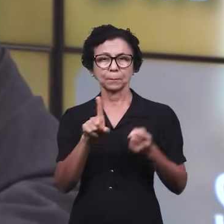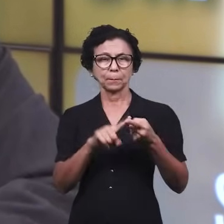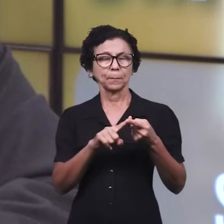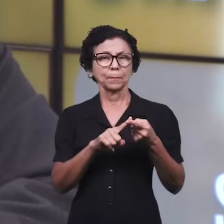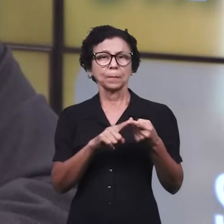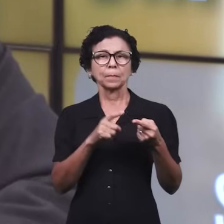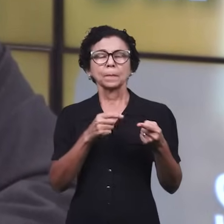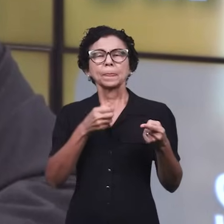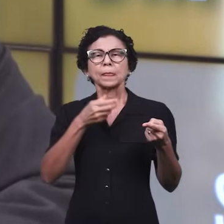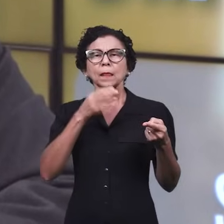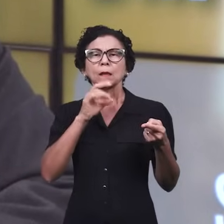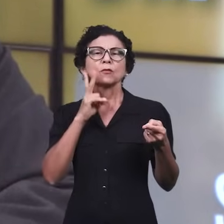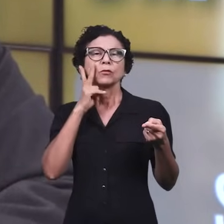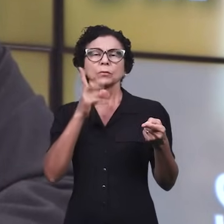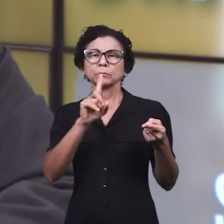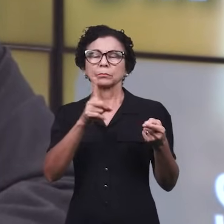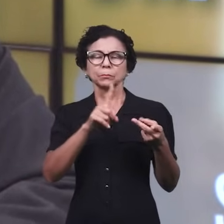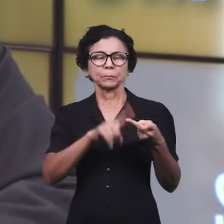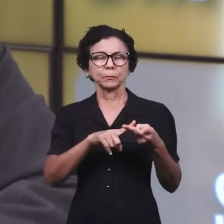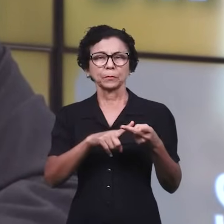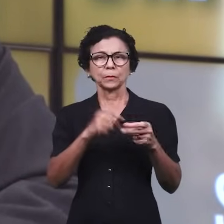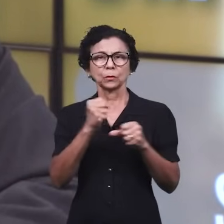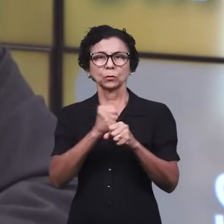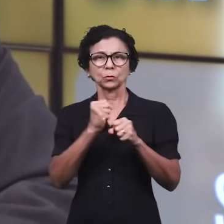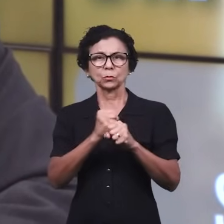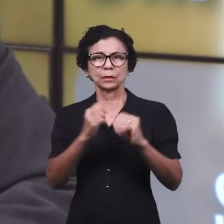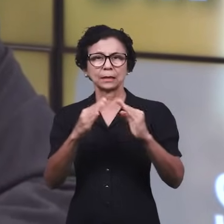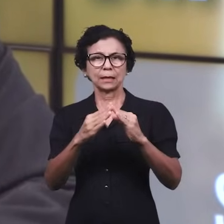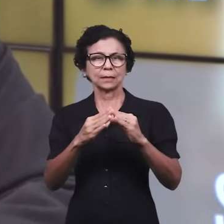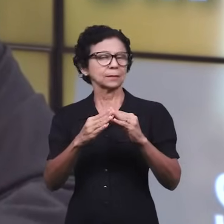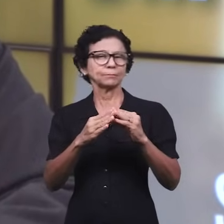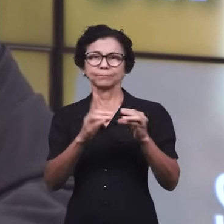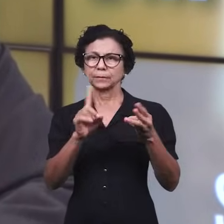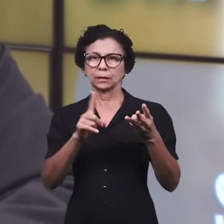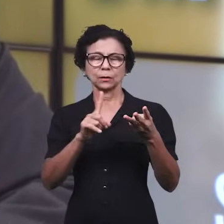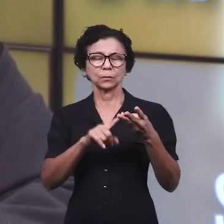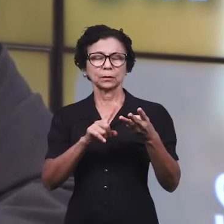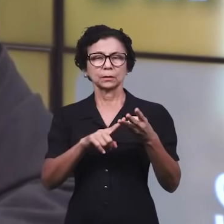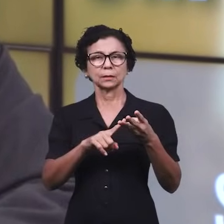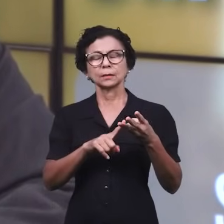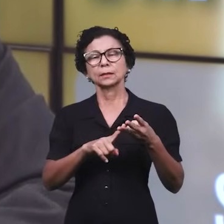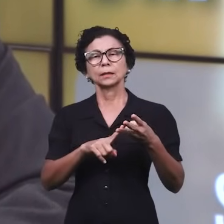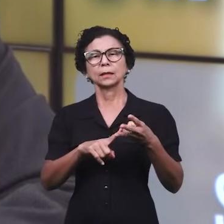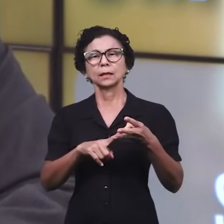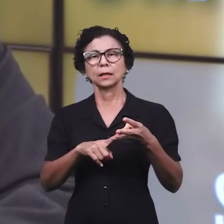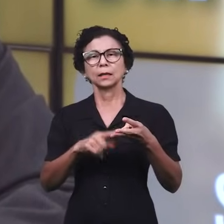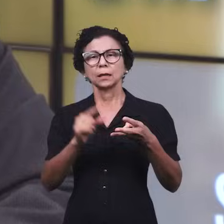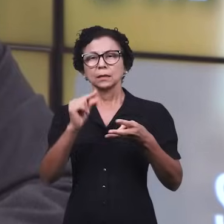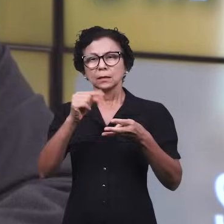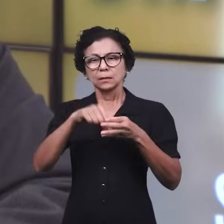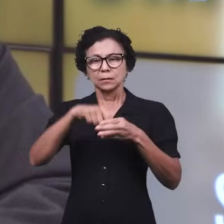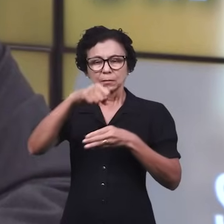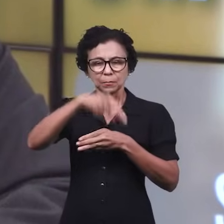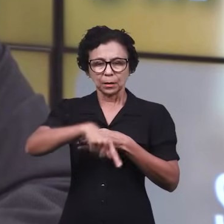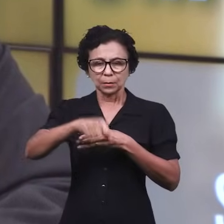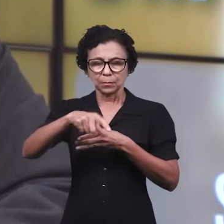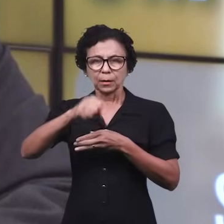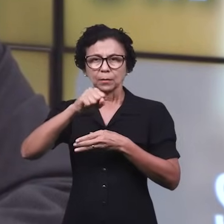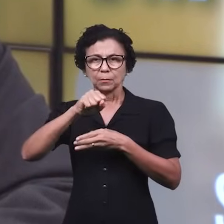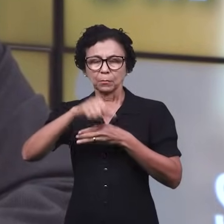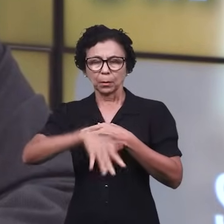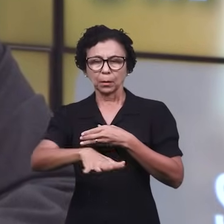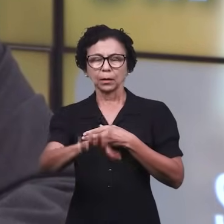segundo não edificar casa e o terceiro não plantar não semear então tem três aspectos